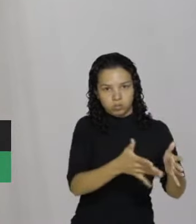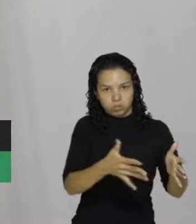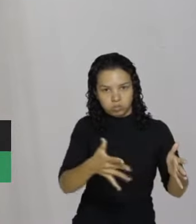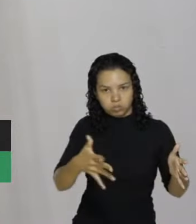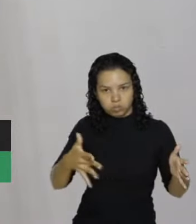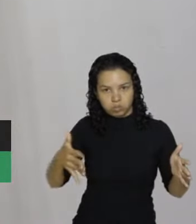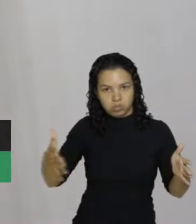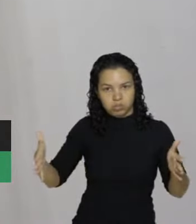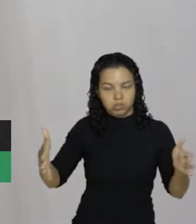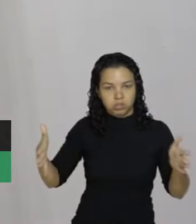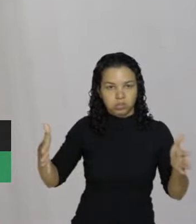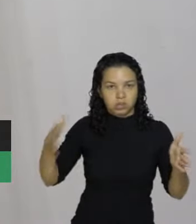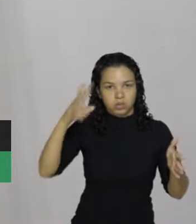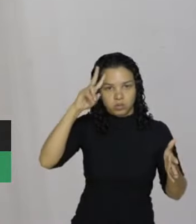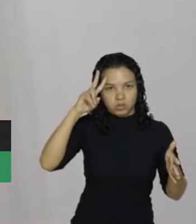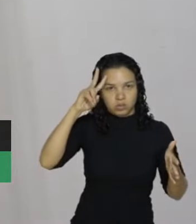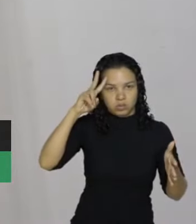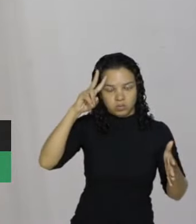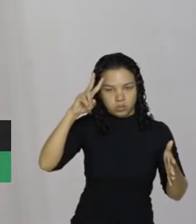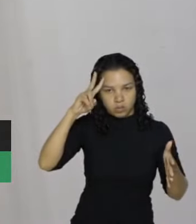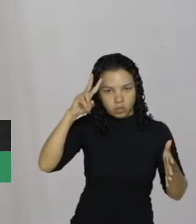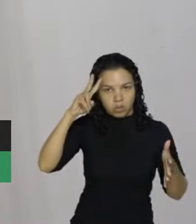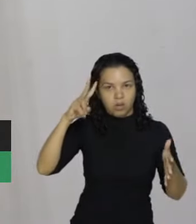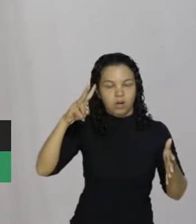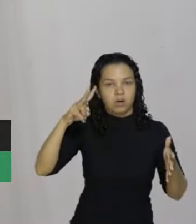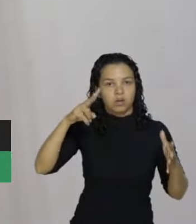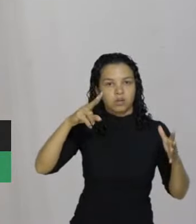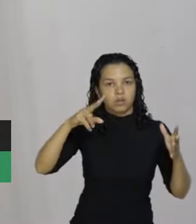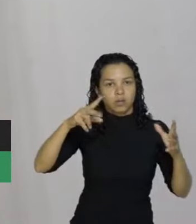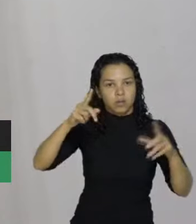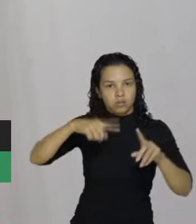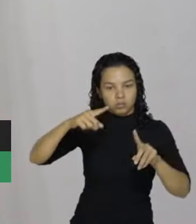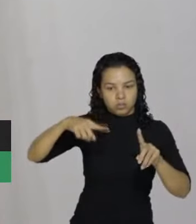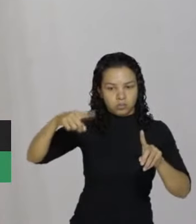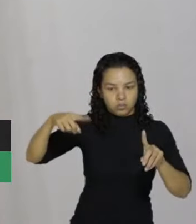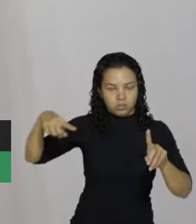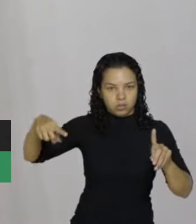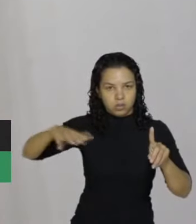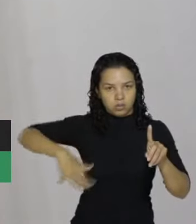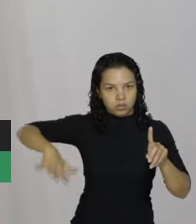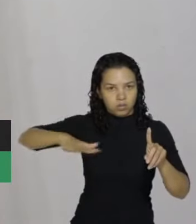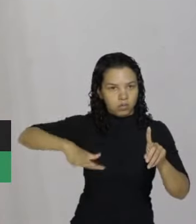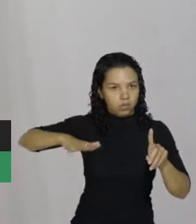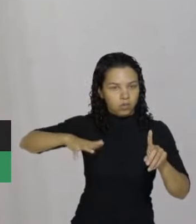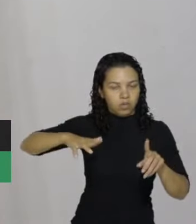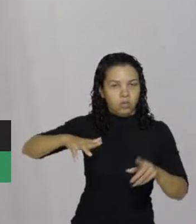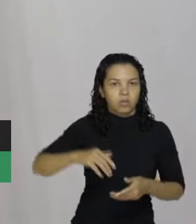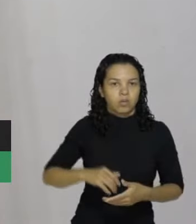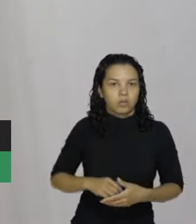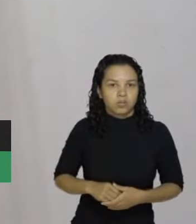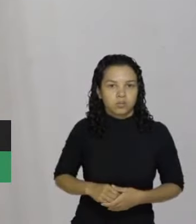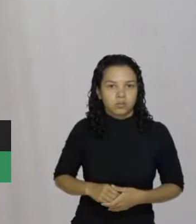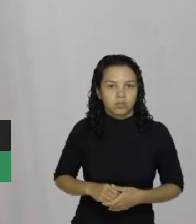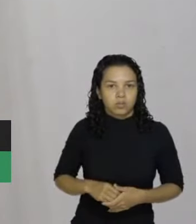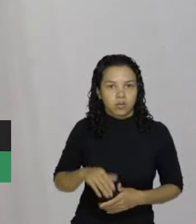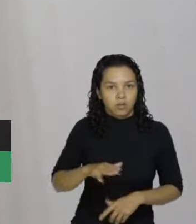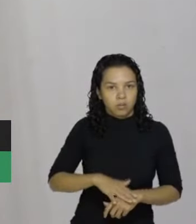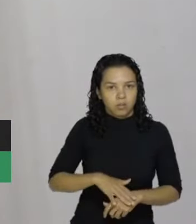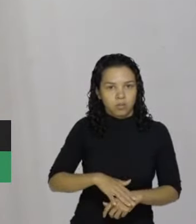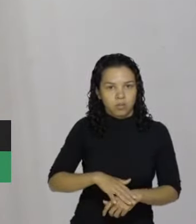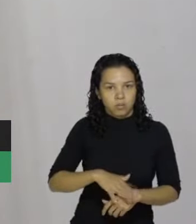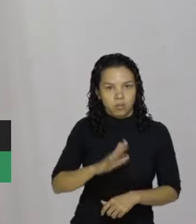história da meteorologia que acompanha dados naquela região, um evento que já teve mais de